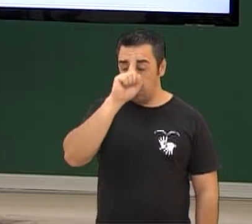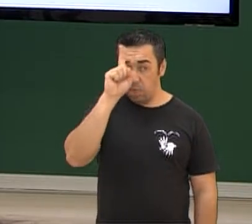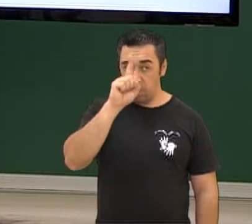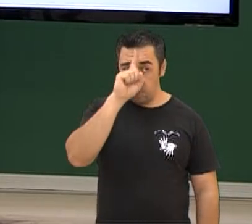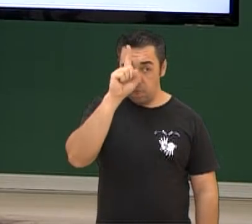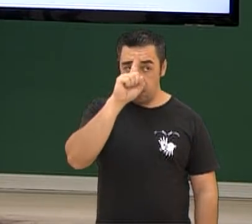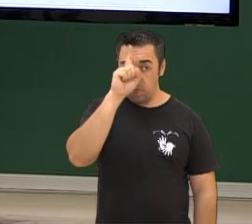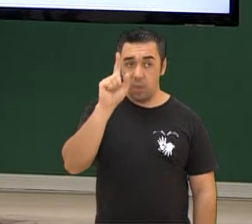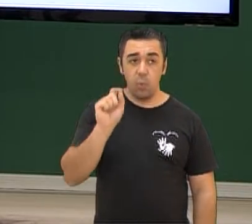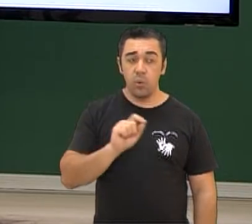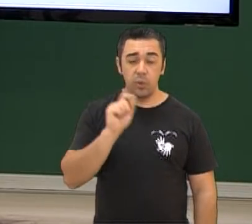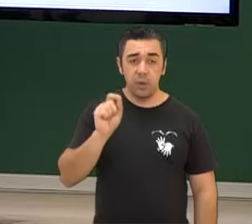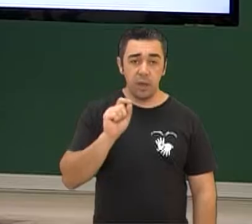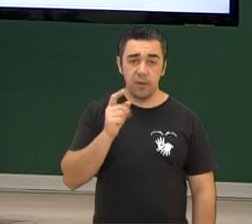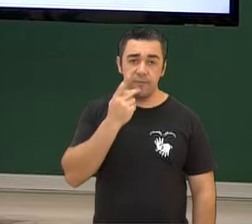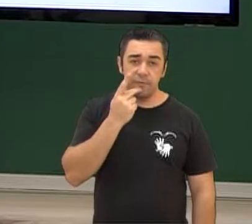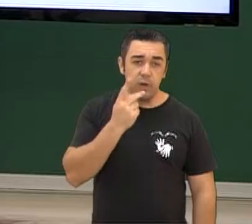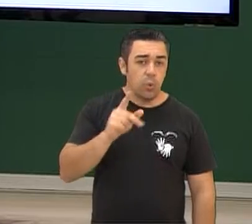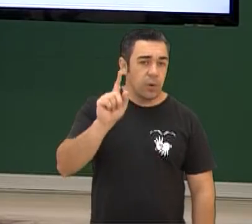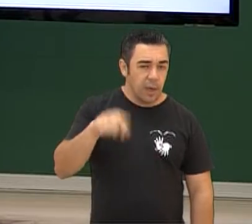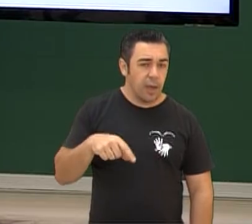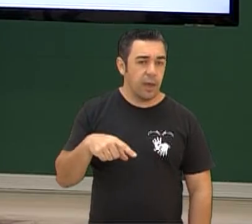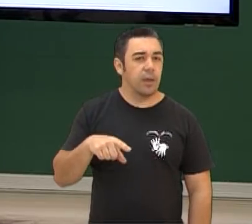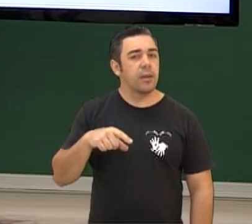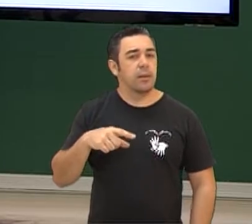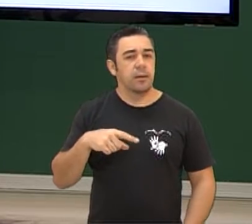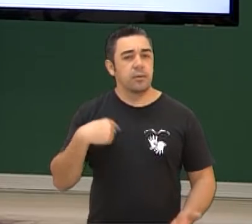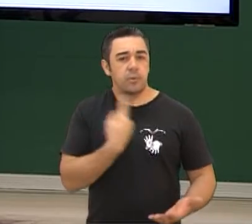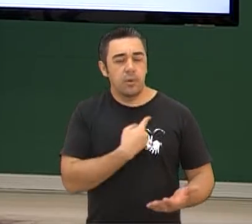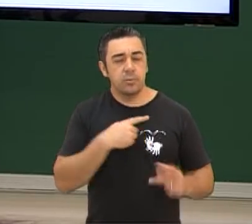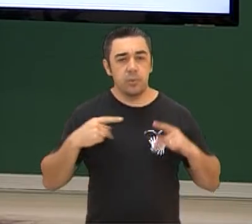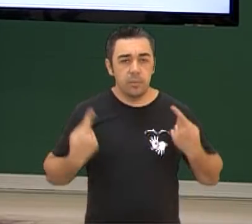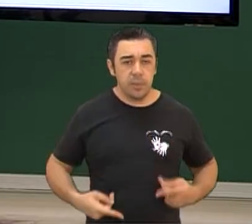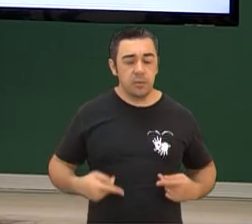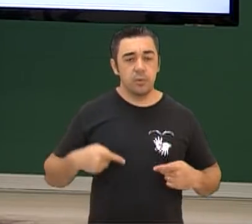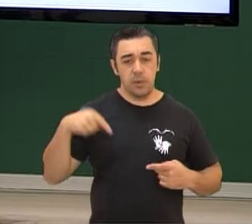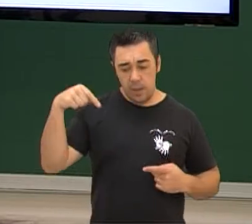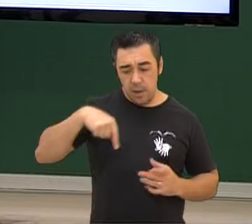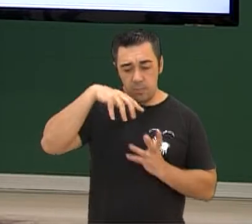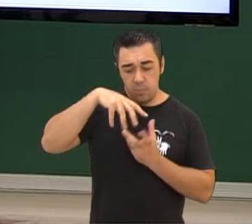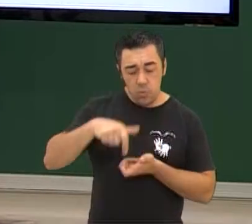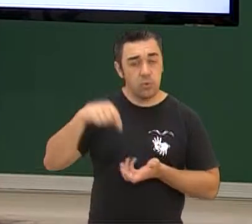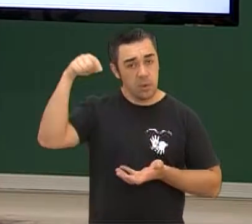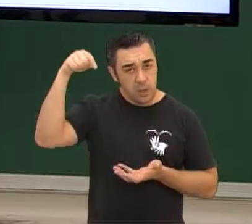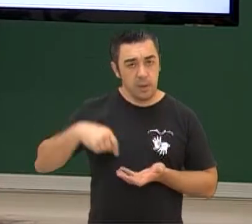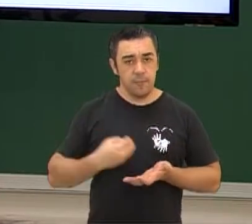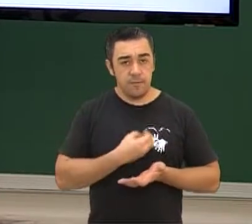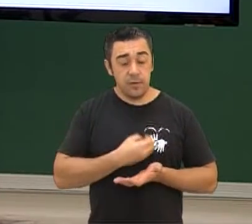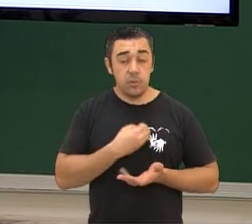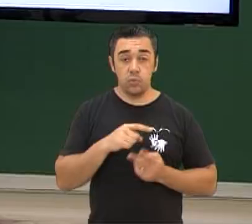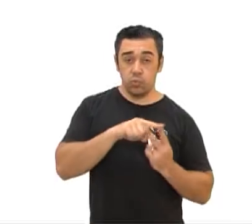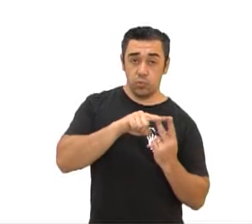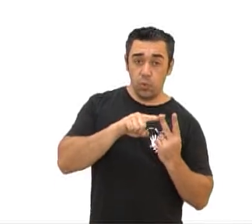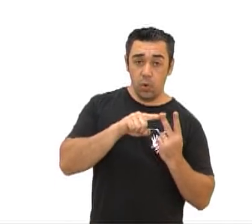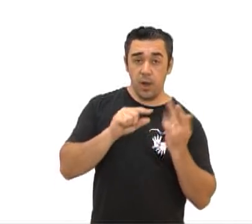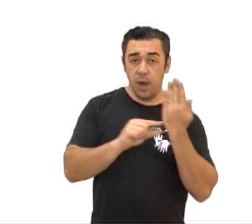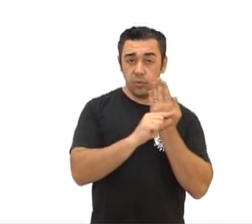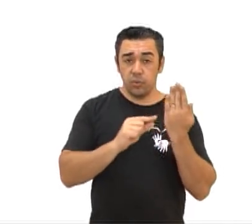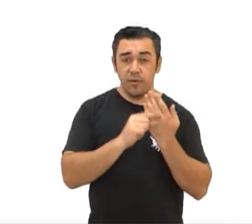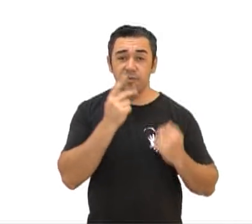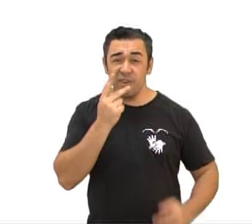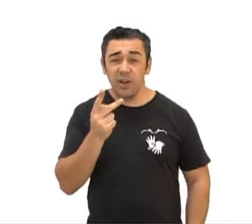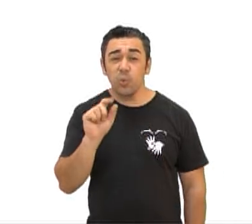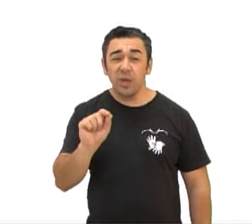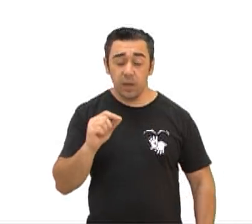mais vital, para aquilo que era mais essencial do ser humano, que é esse mundo e essa vida. Né? Sócrates e Platão negam o